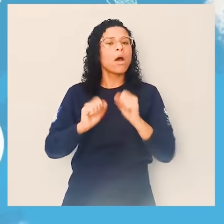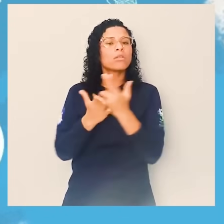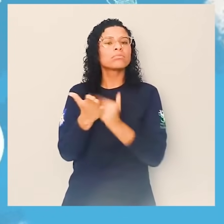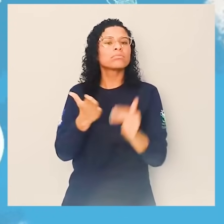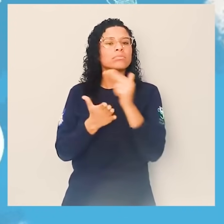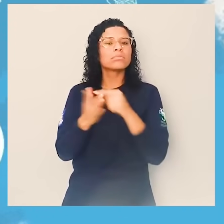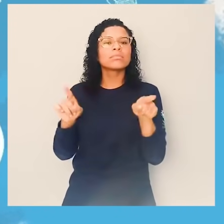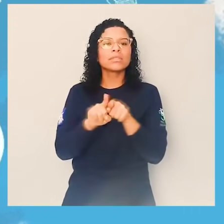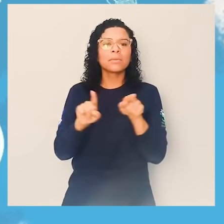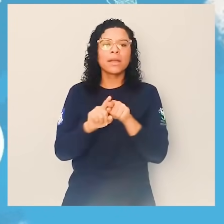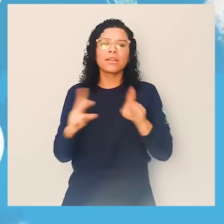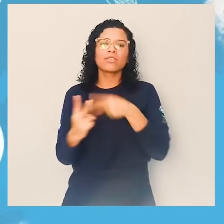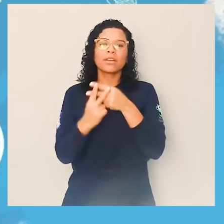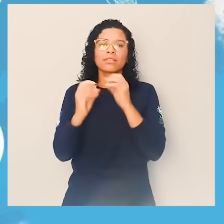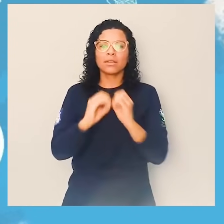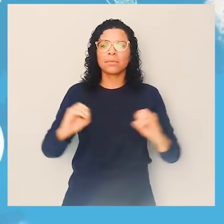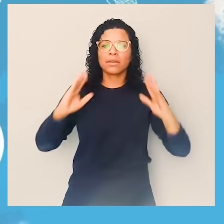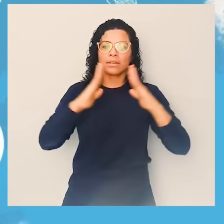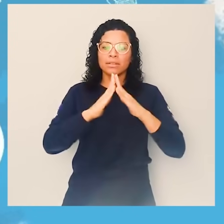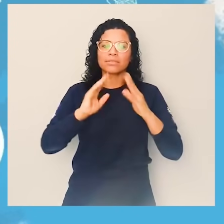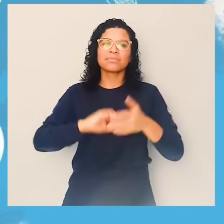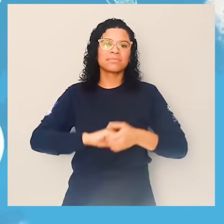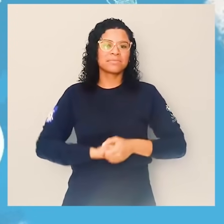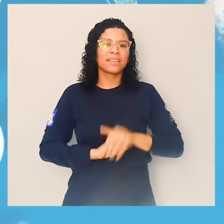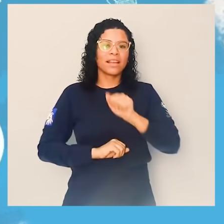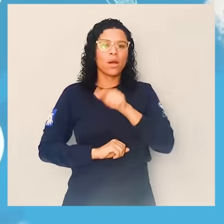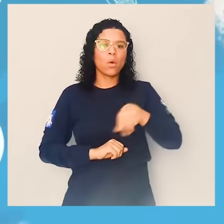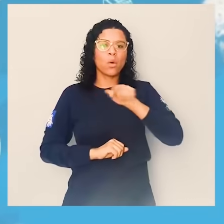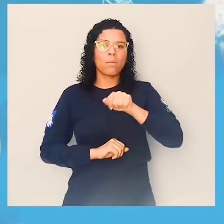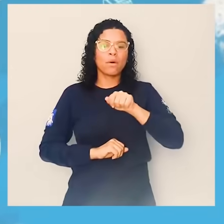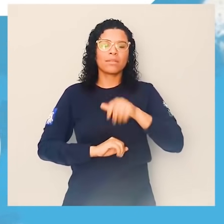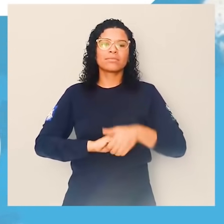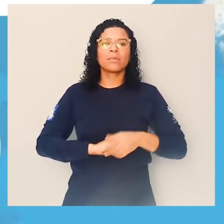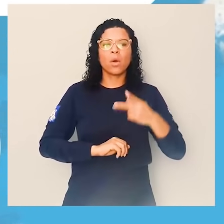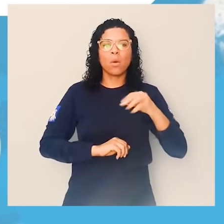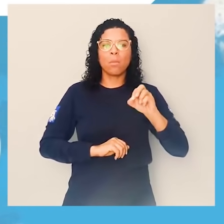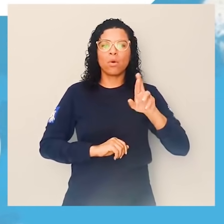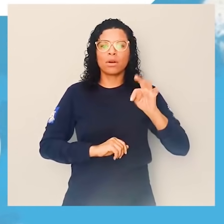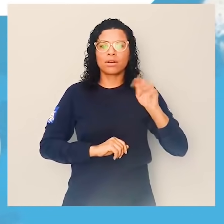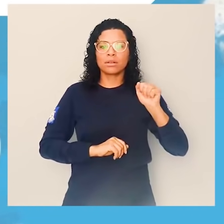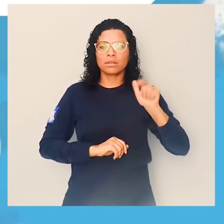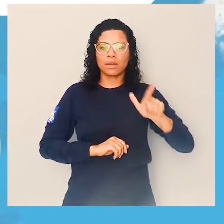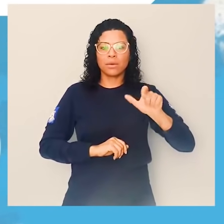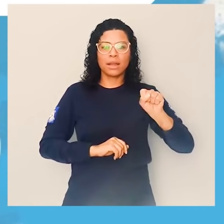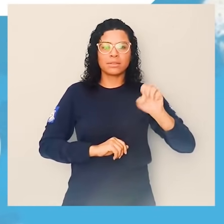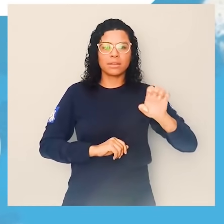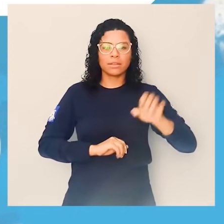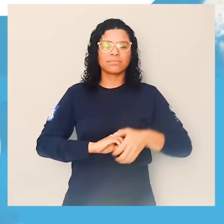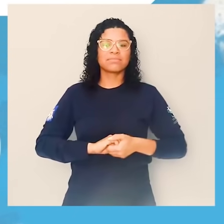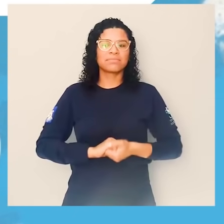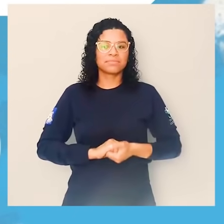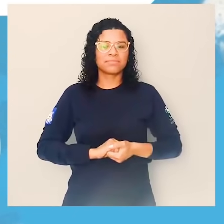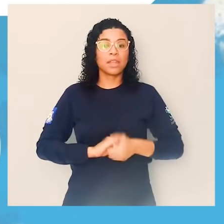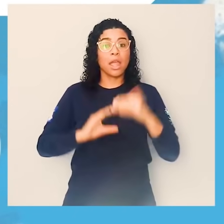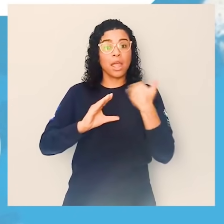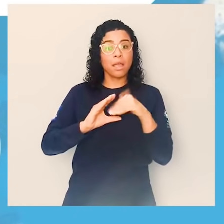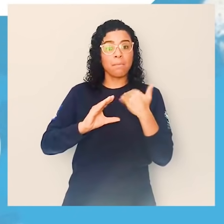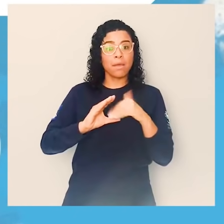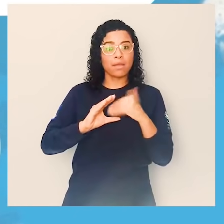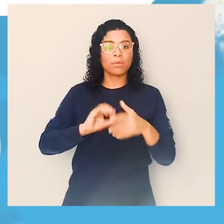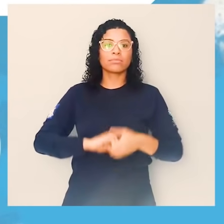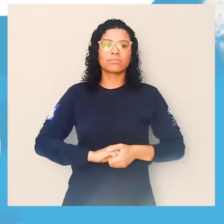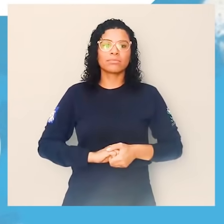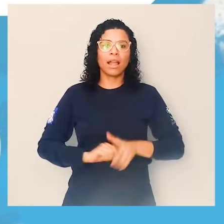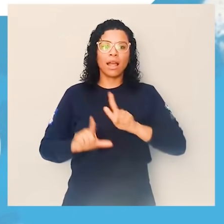um desenho também. Hashtag Saberes em Casa, Portal SE. O e-mail é esse, além